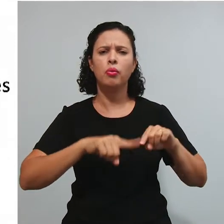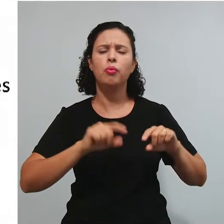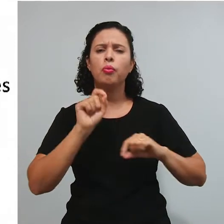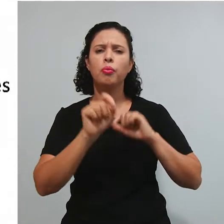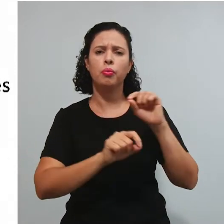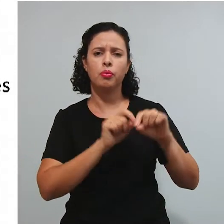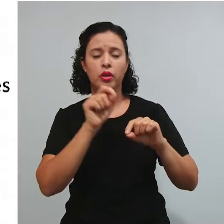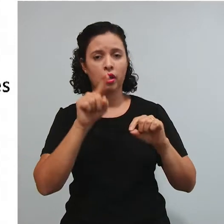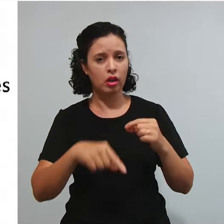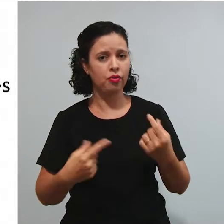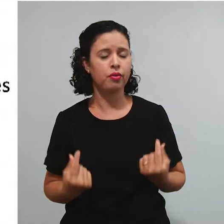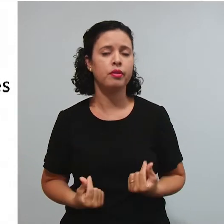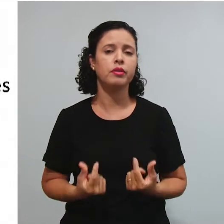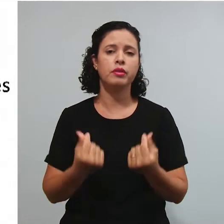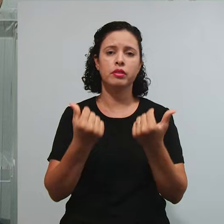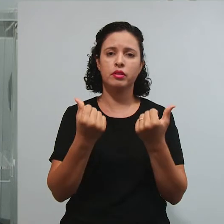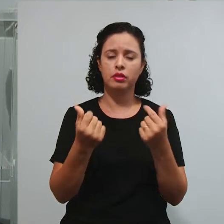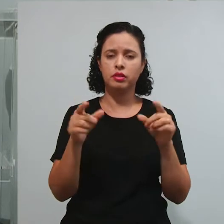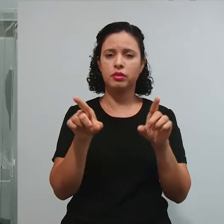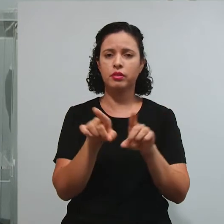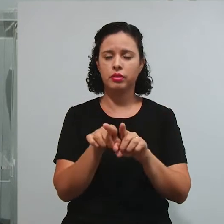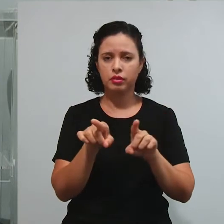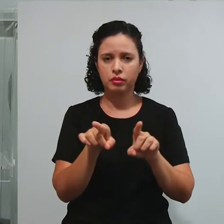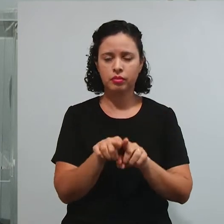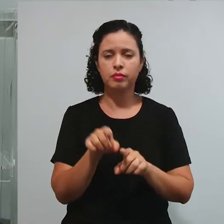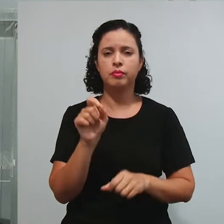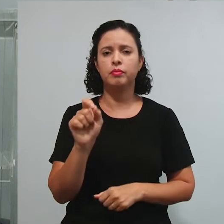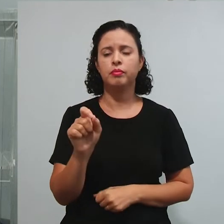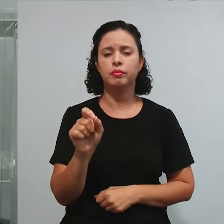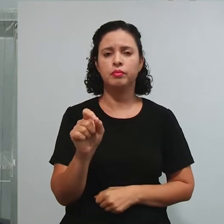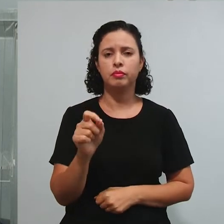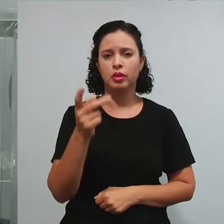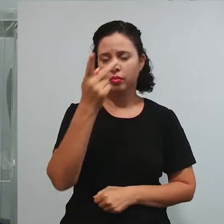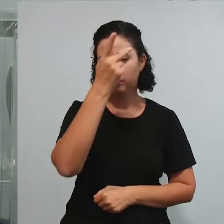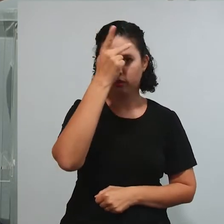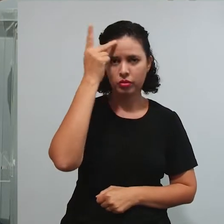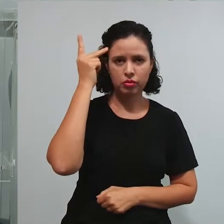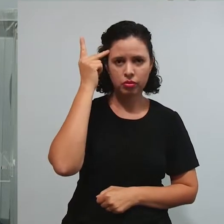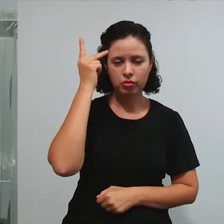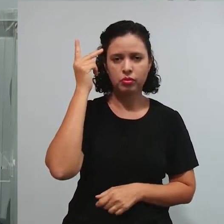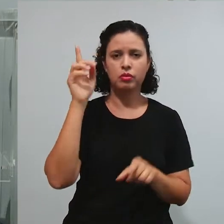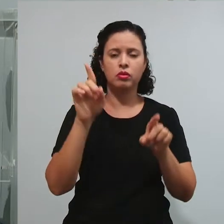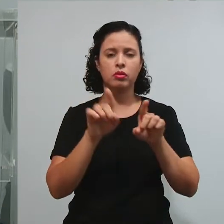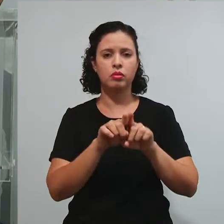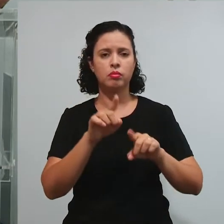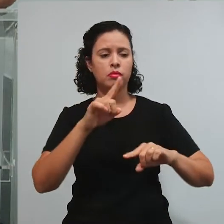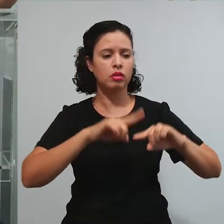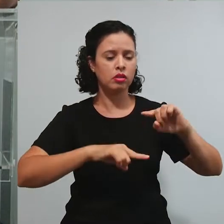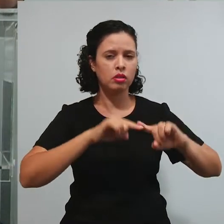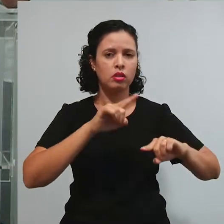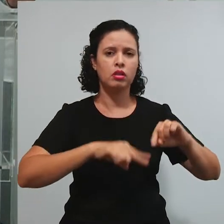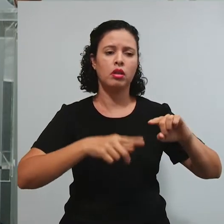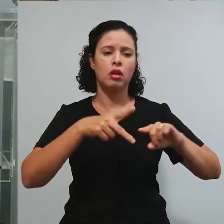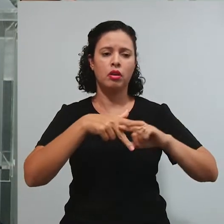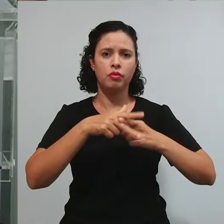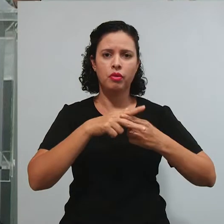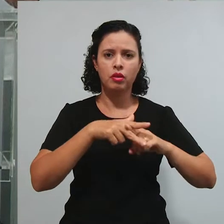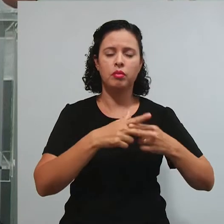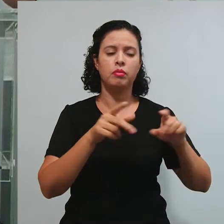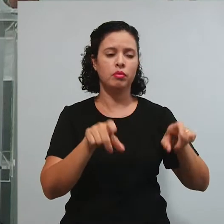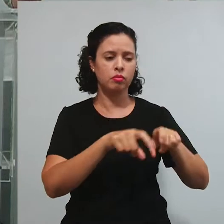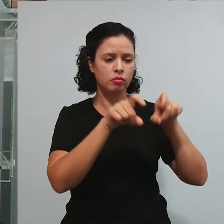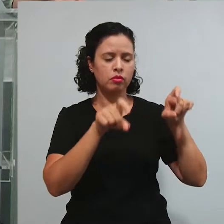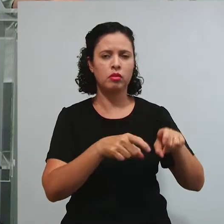esses? São recursos financeiros, são recursos de pessoas, recursos materiais,